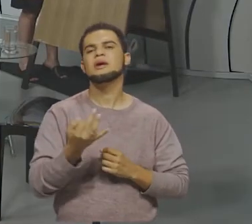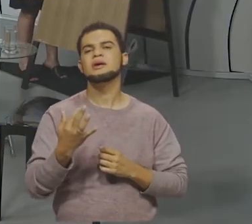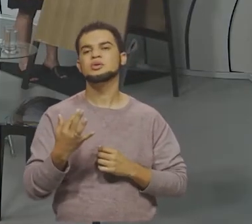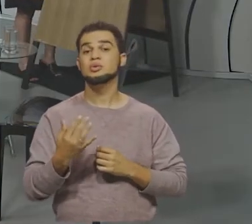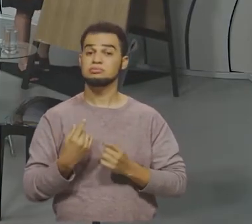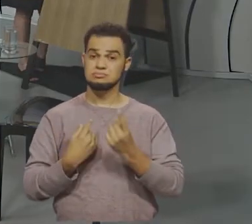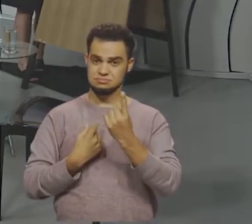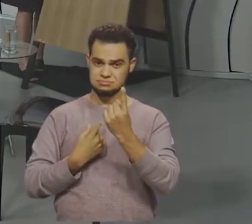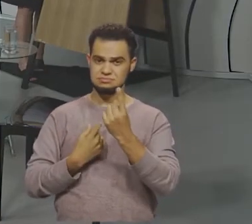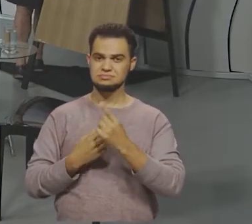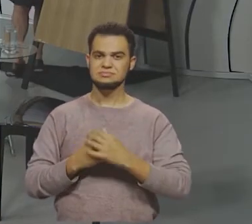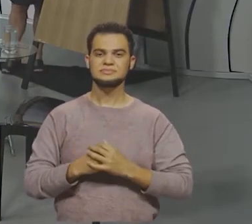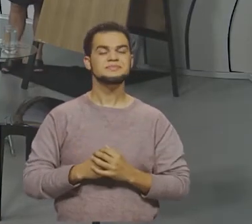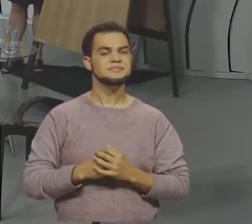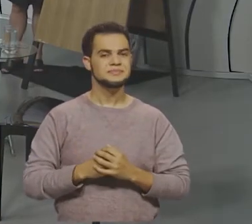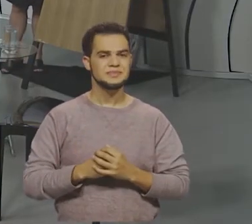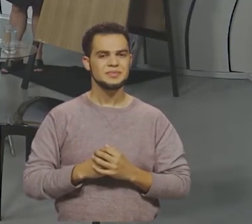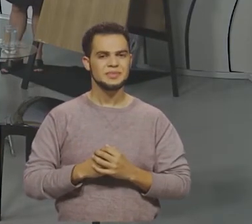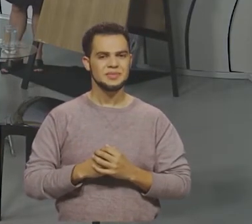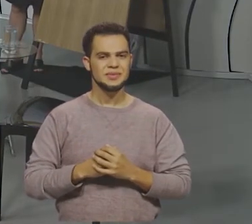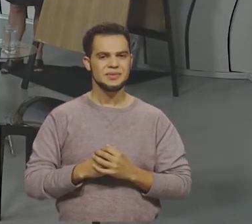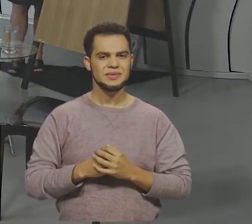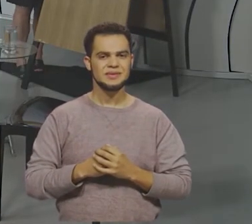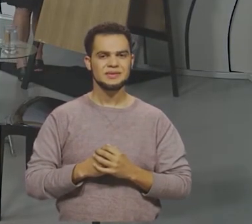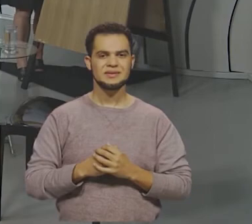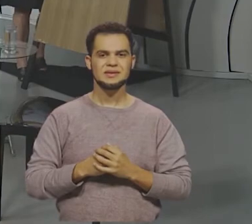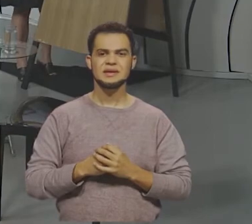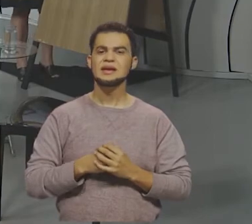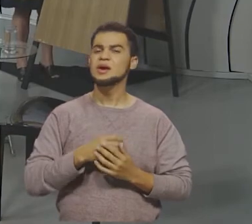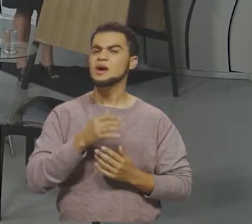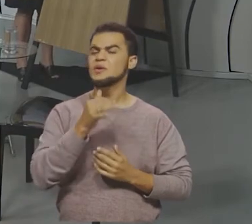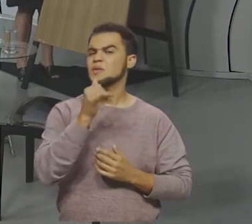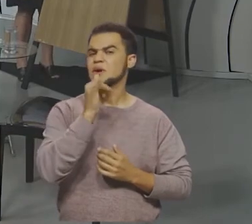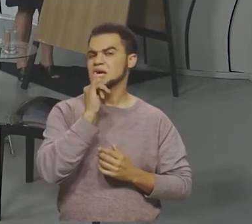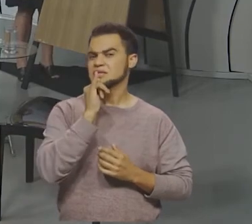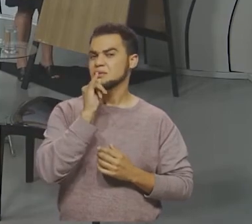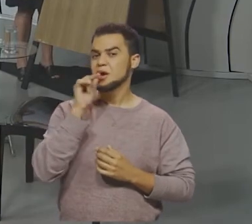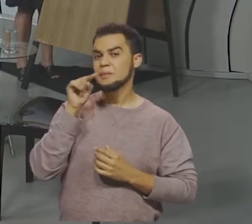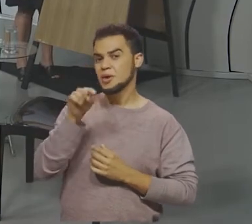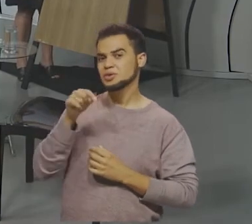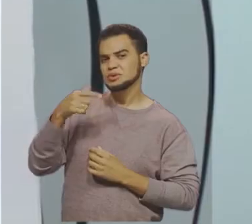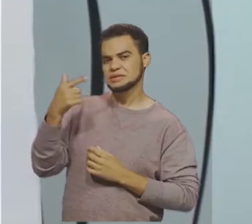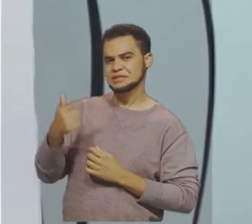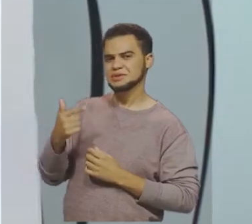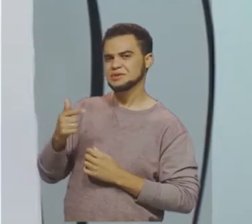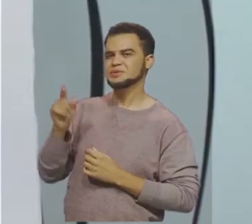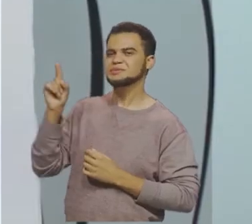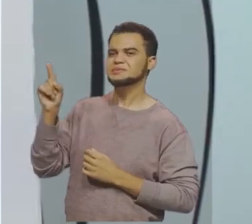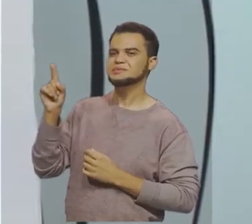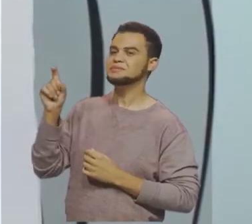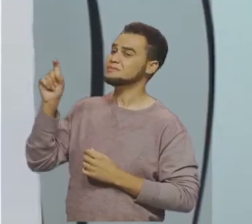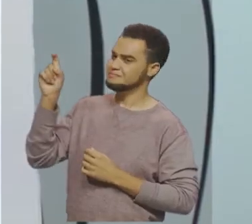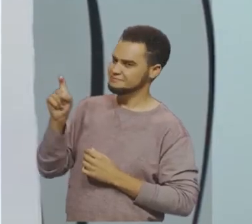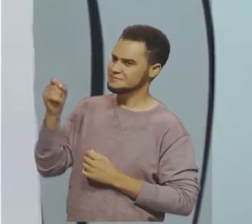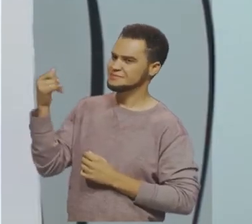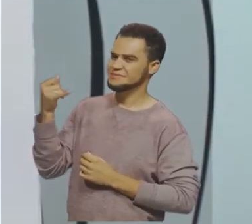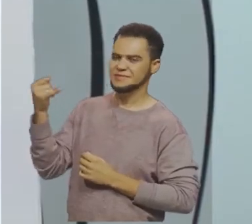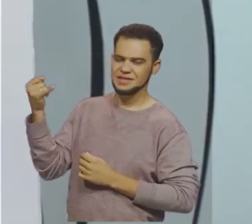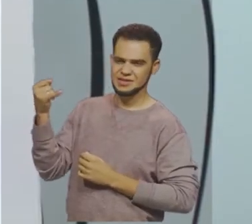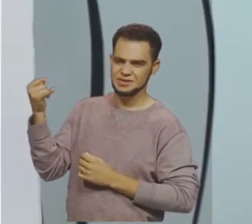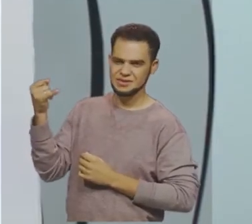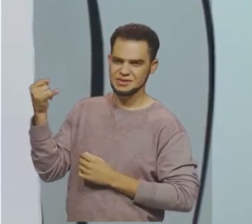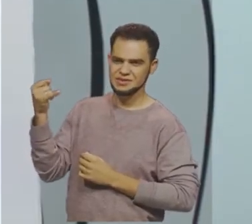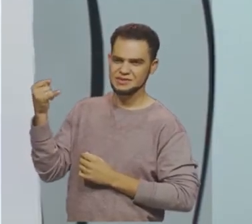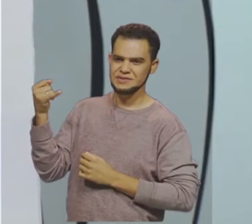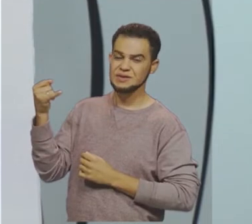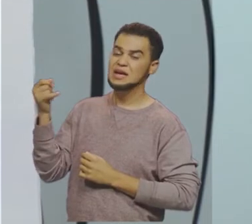1. Um exemplo de um ponto no segundo quadrante. O x é negativo, então ele